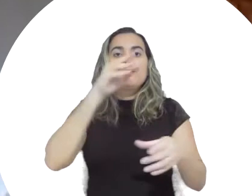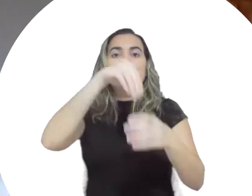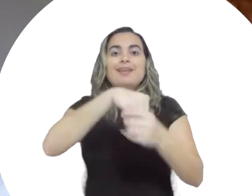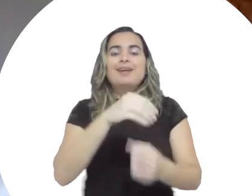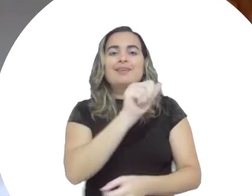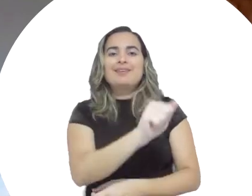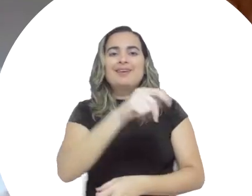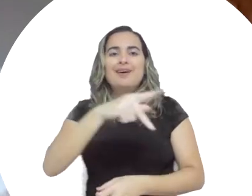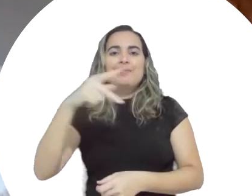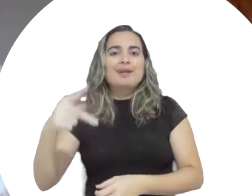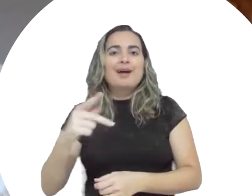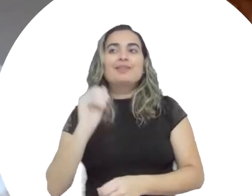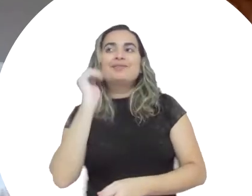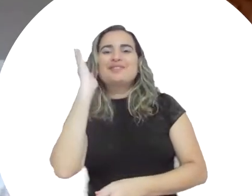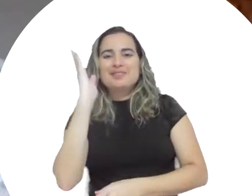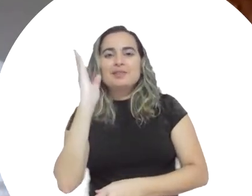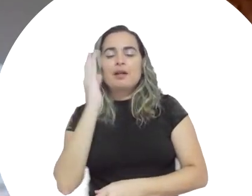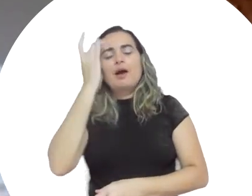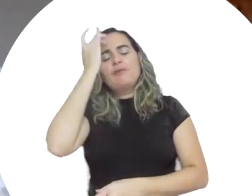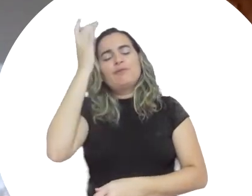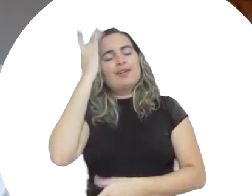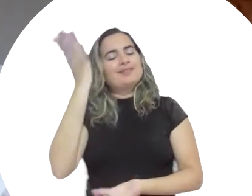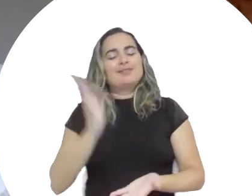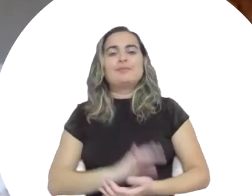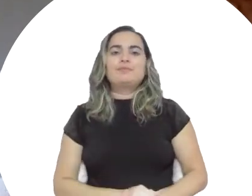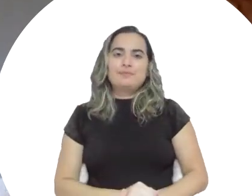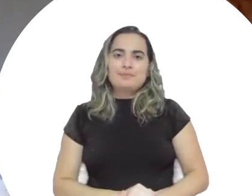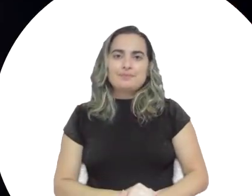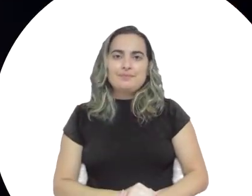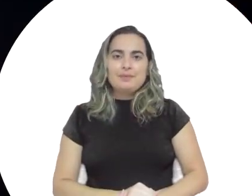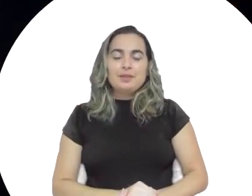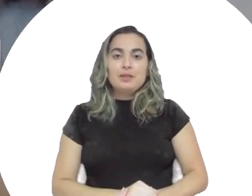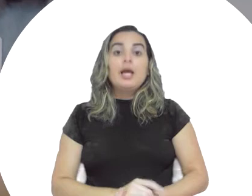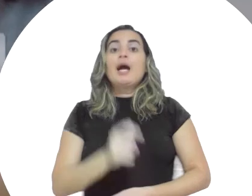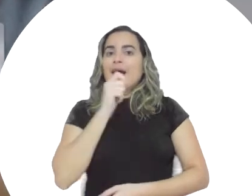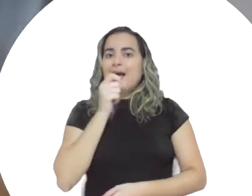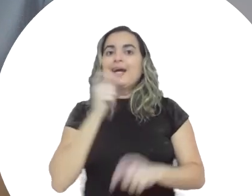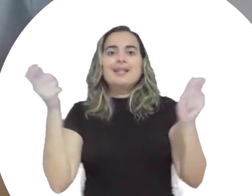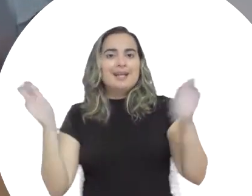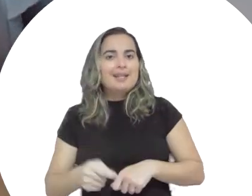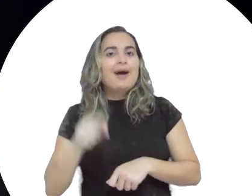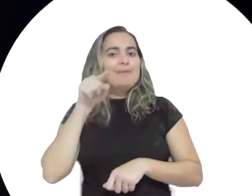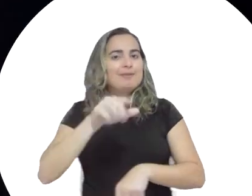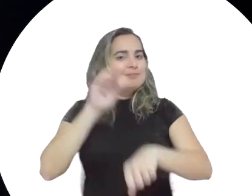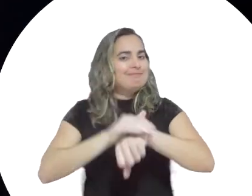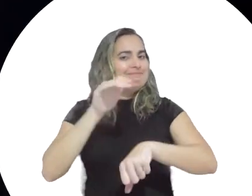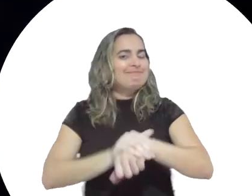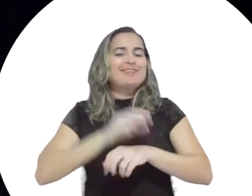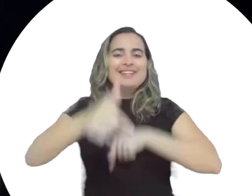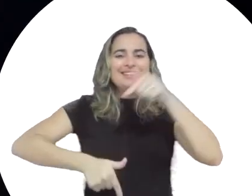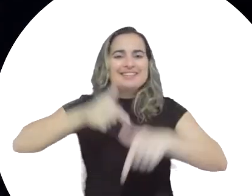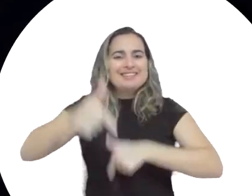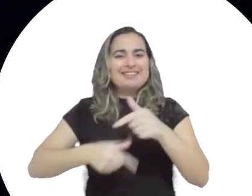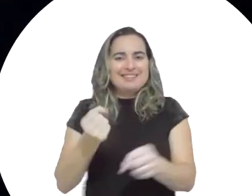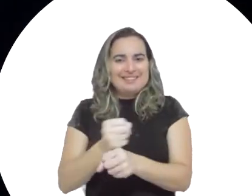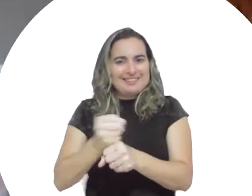ali rapidamente, um acesso muito fácil e prático. E ainda dá tempo de se inscrever para trabalhar no